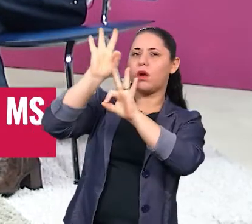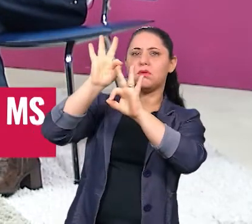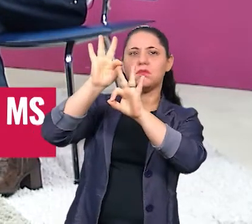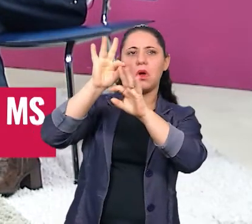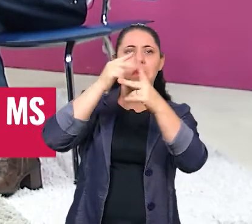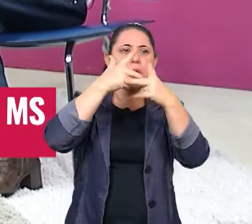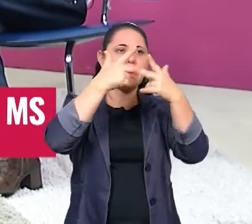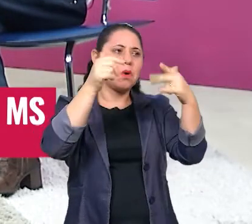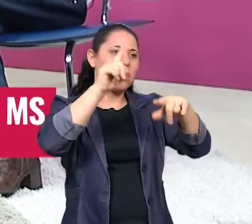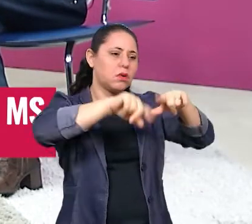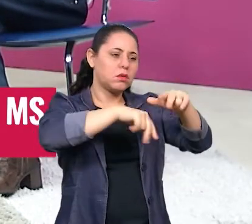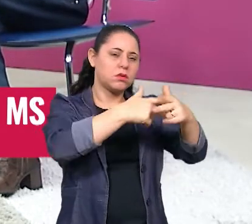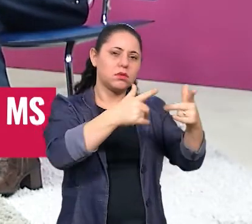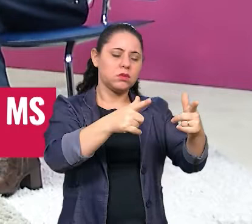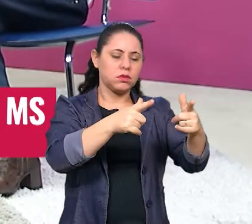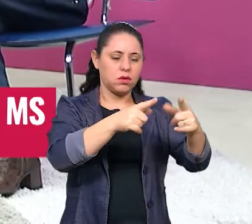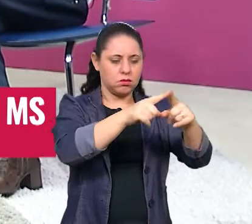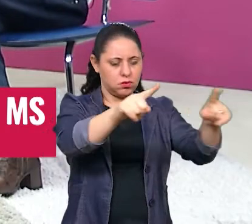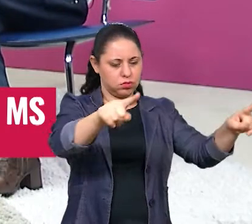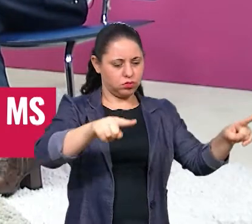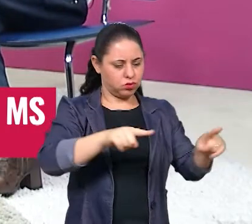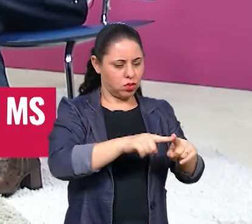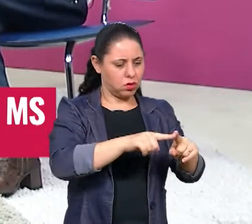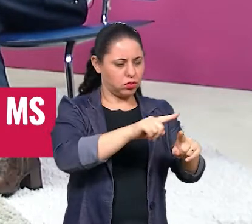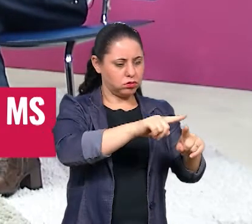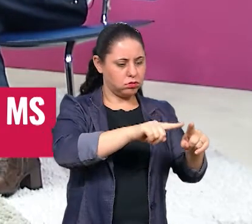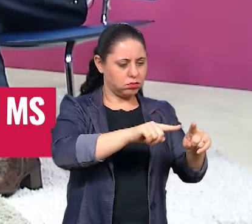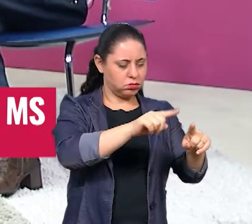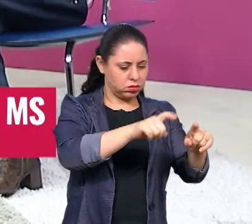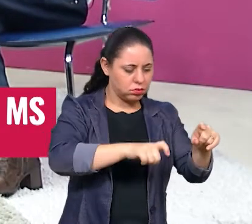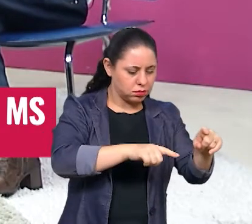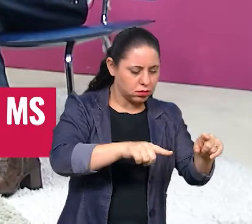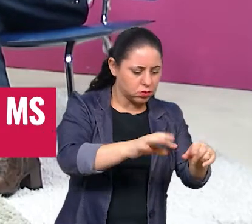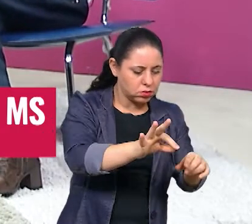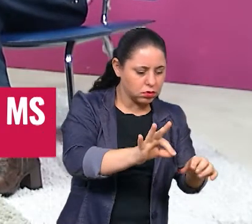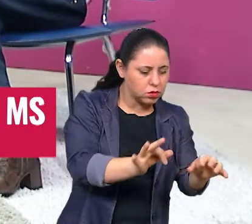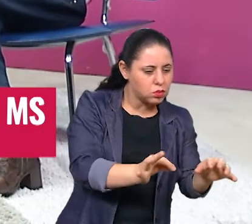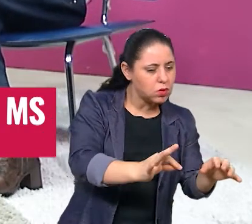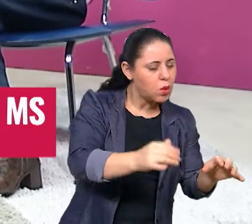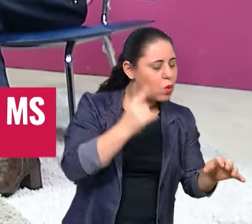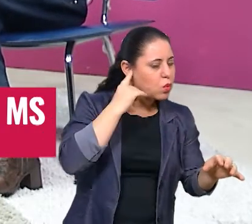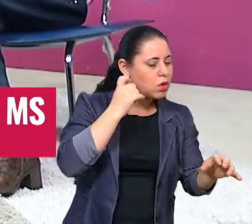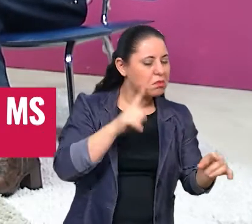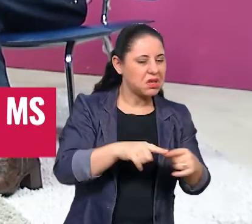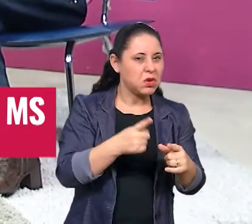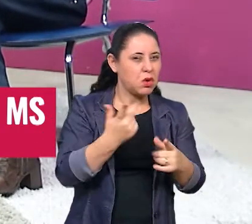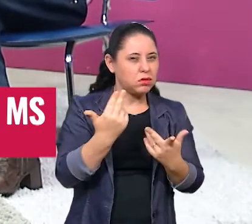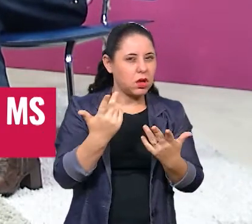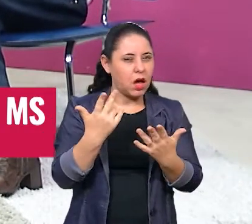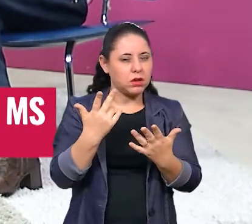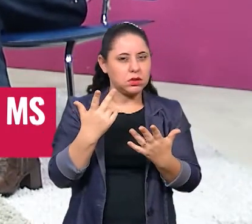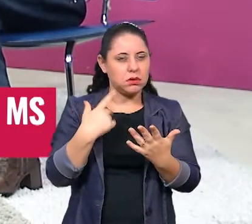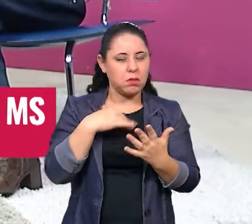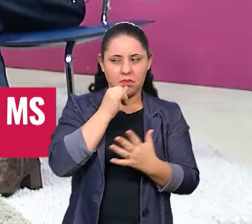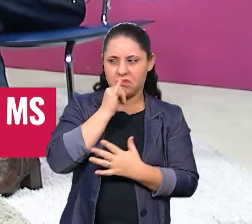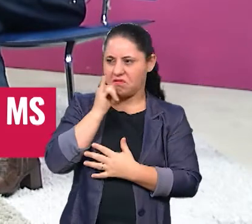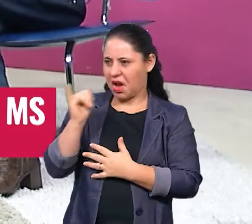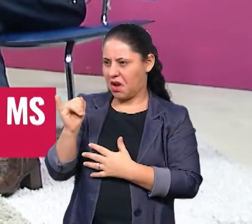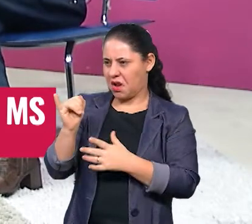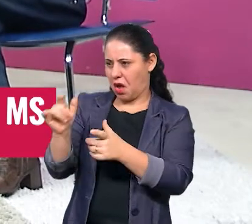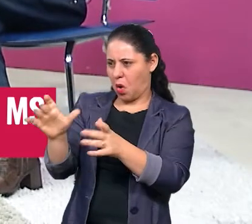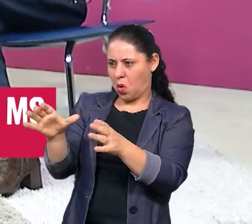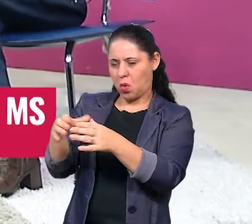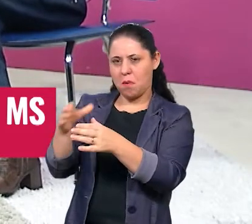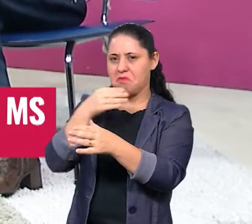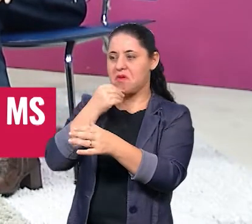equipamento específico, mas eu não preciso usar aquilo como uma carta na manga para dizer pro lado masculino, olha o que eu sei, porque